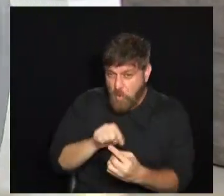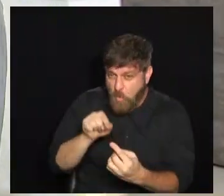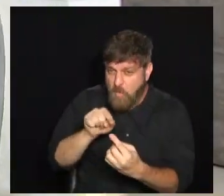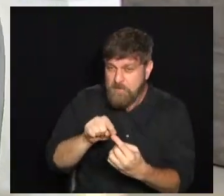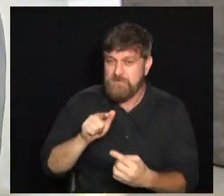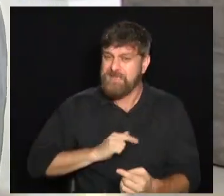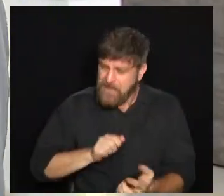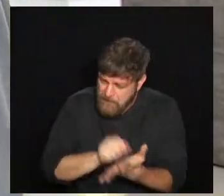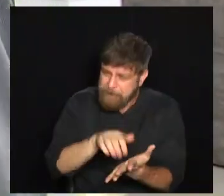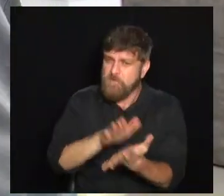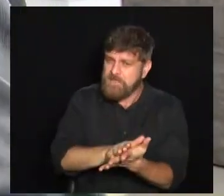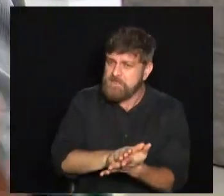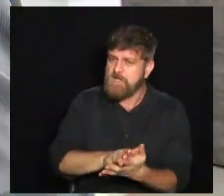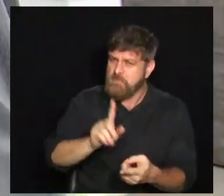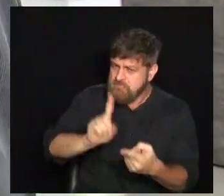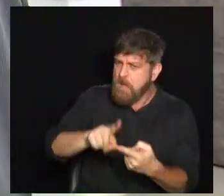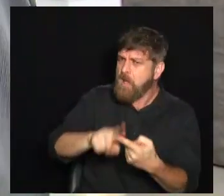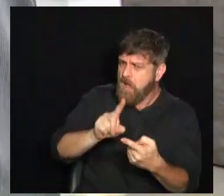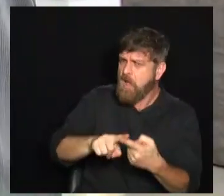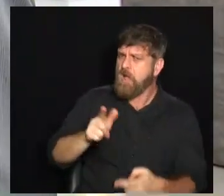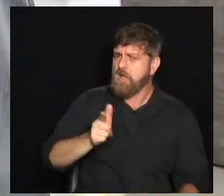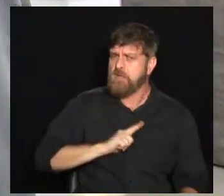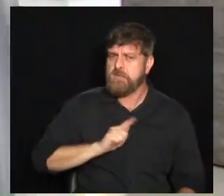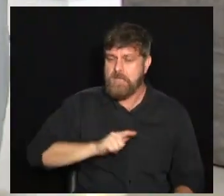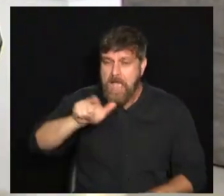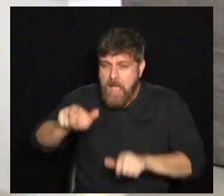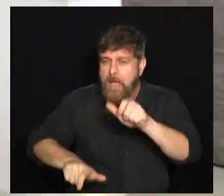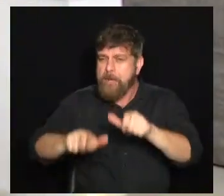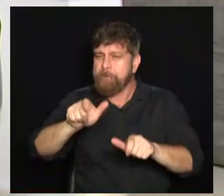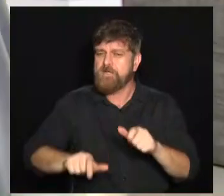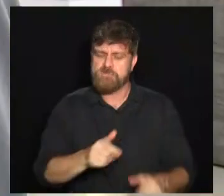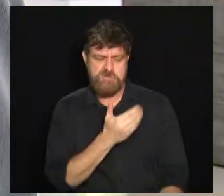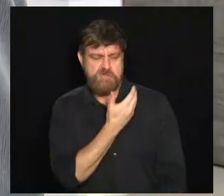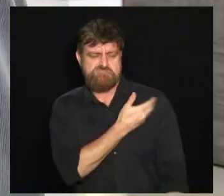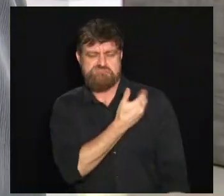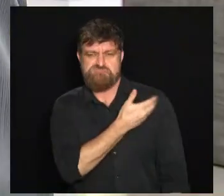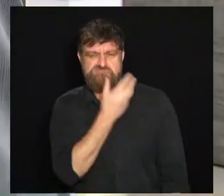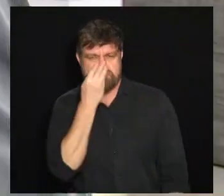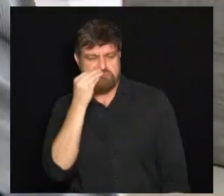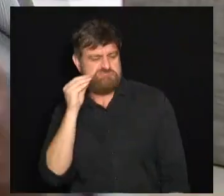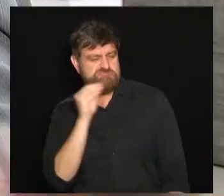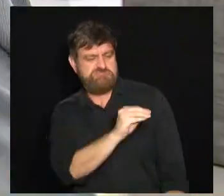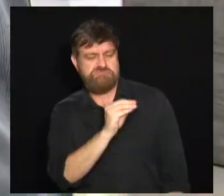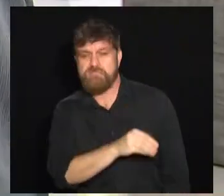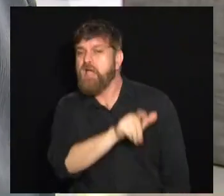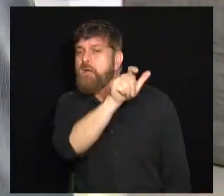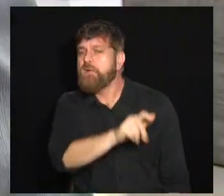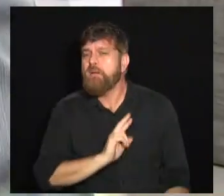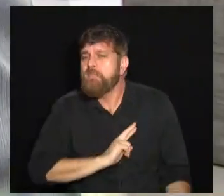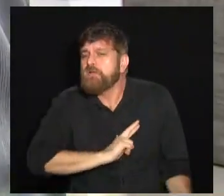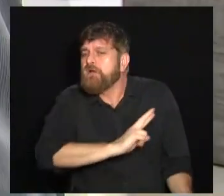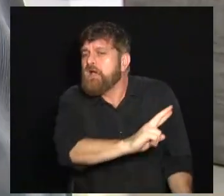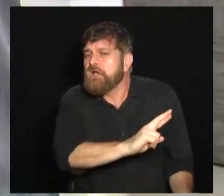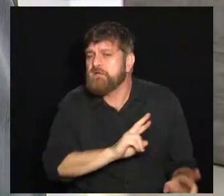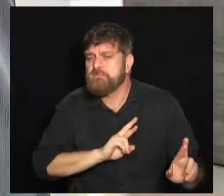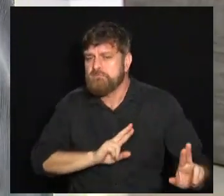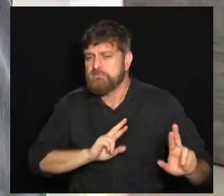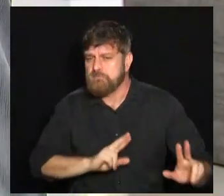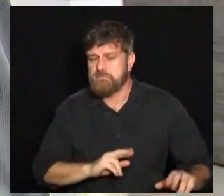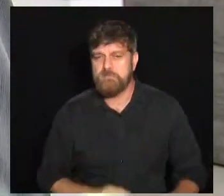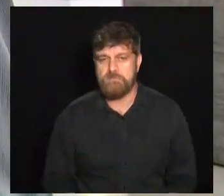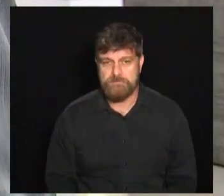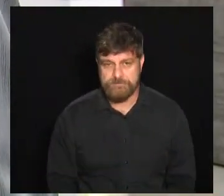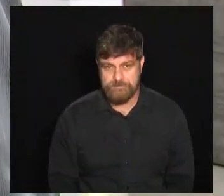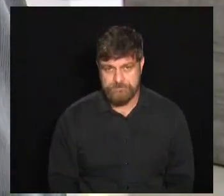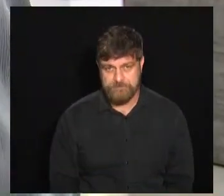haja punição quando houver desrespeito às religiões em geral.